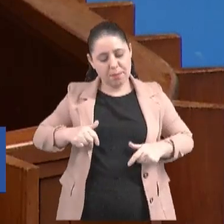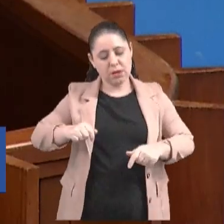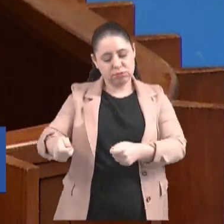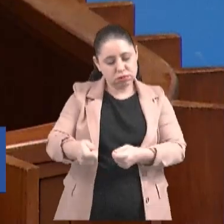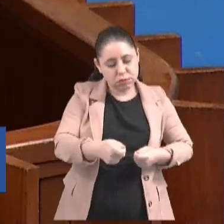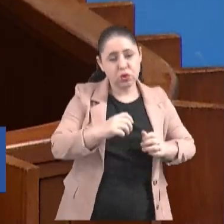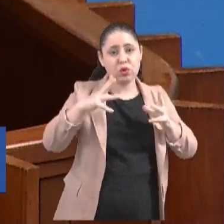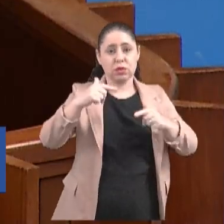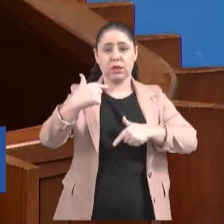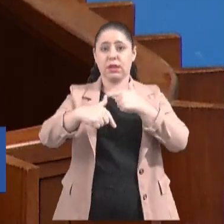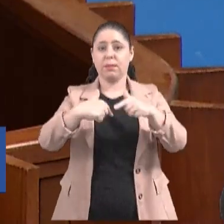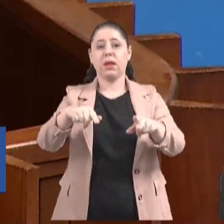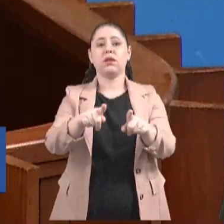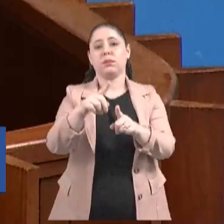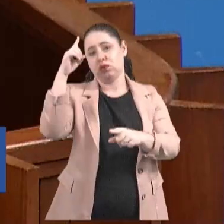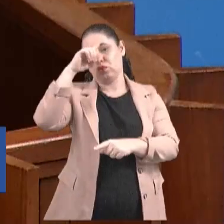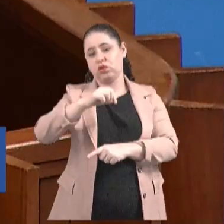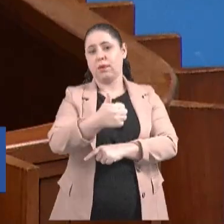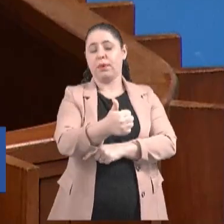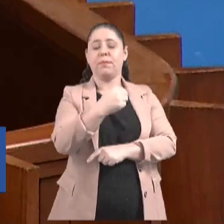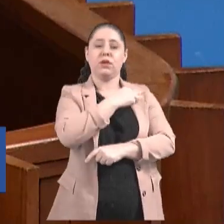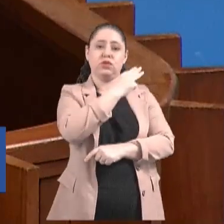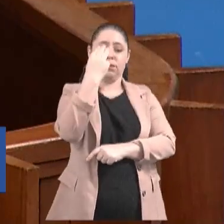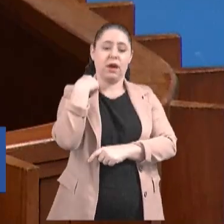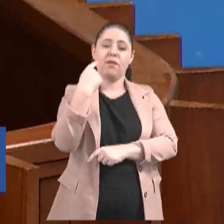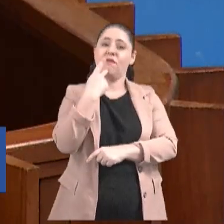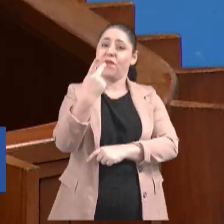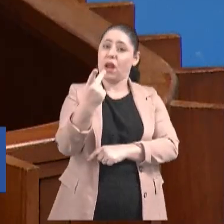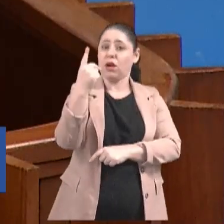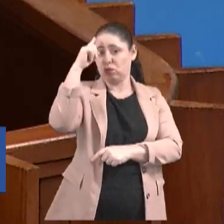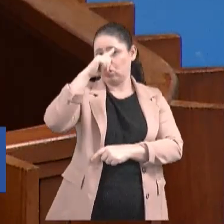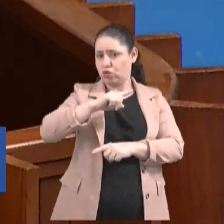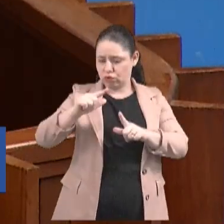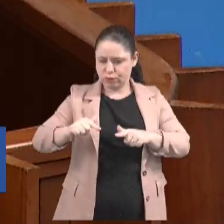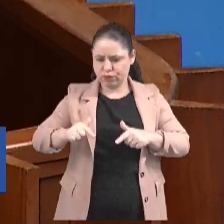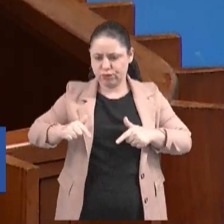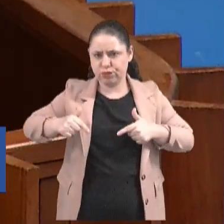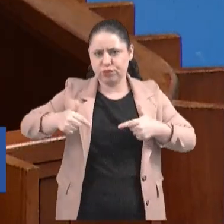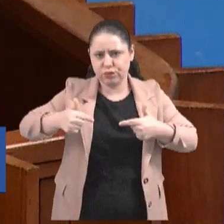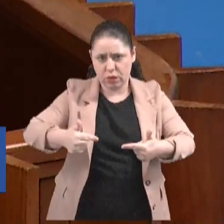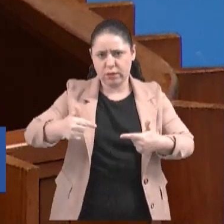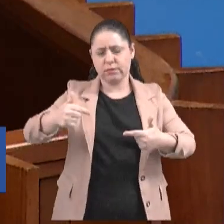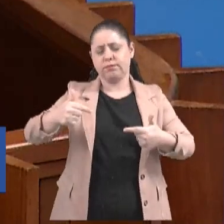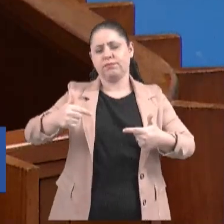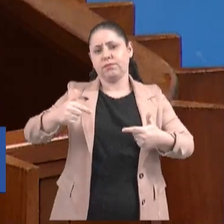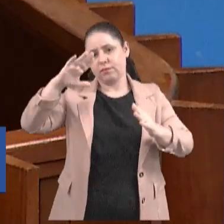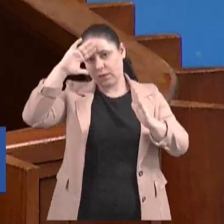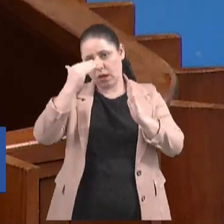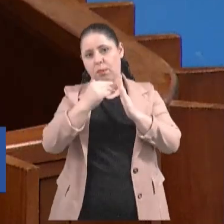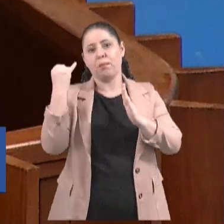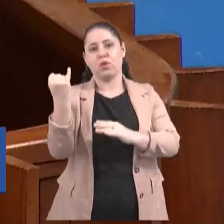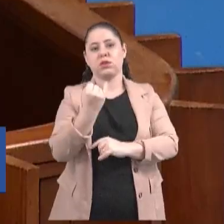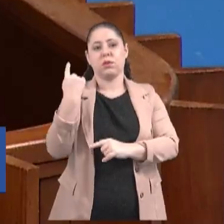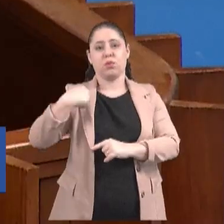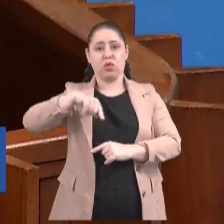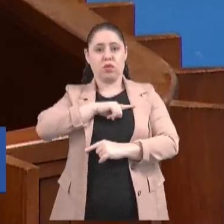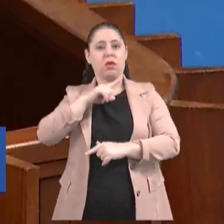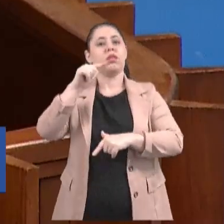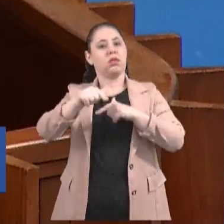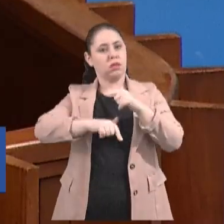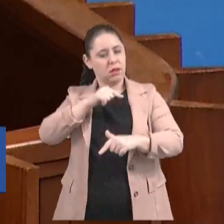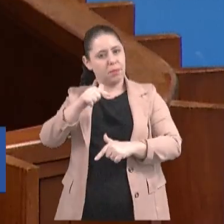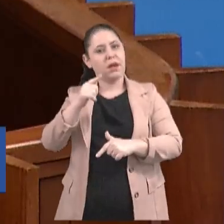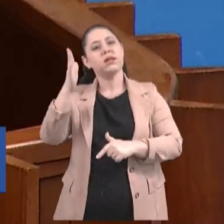todos os trabalhadores e trabalhadoras pelo dia 1º de maio e dizer que esse é um dia de luta, um dia de reconhecimento, um dia importante, porque nós,